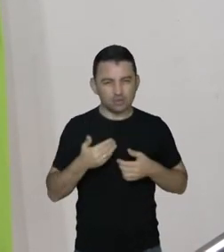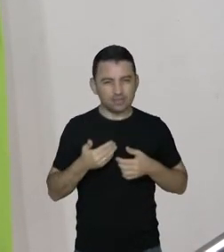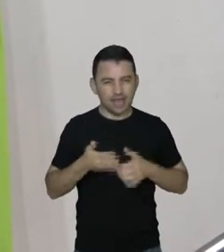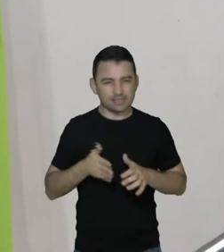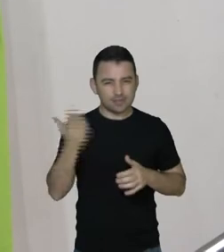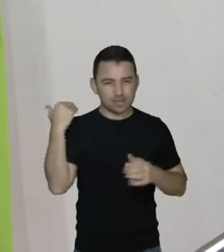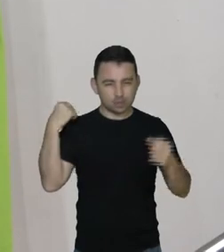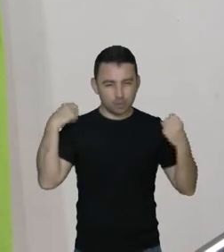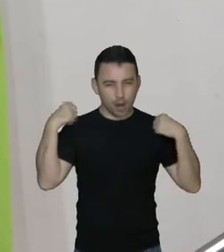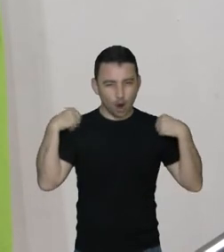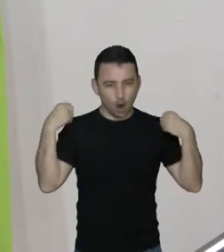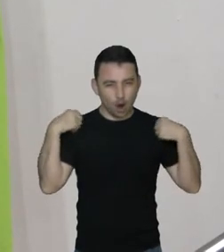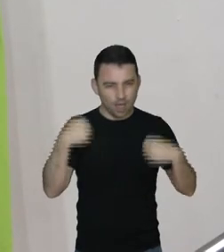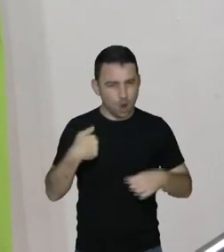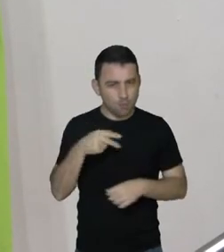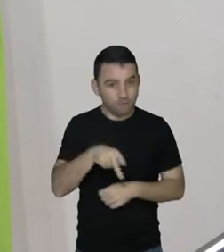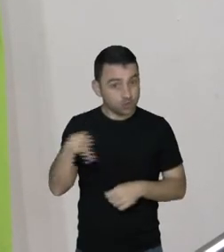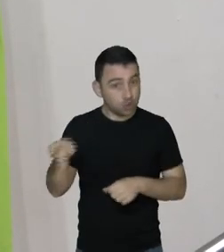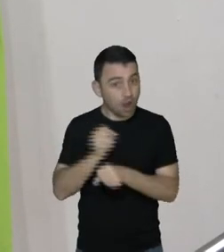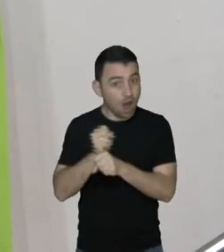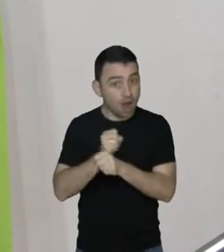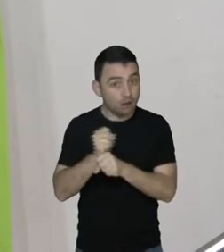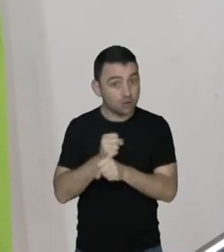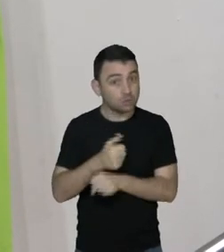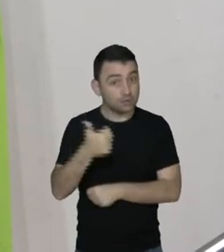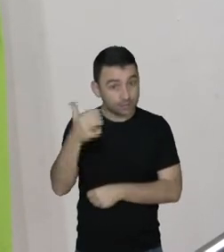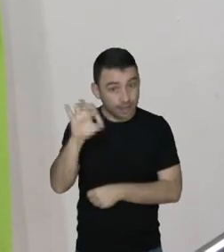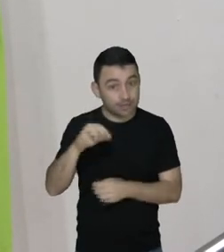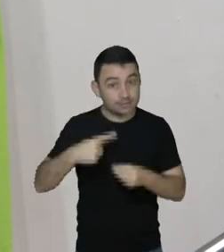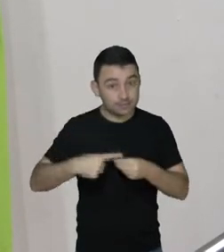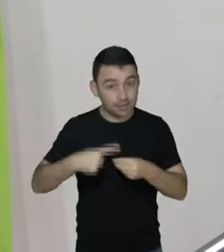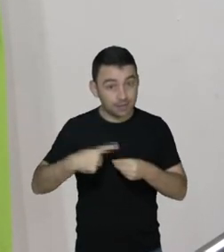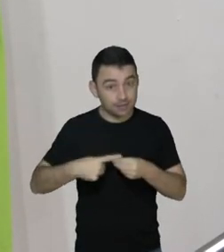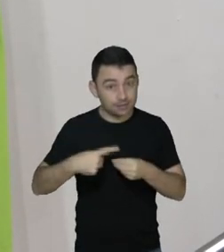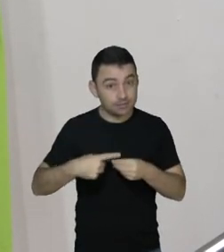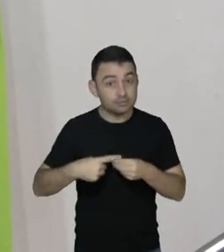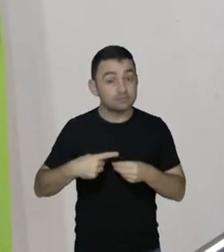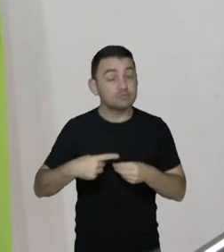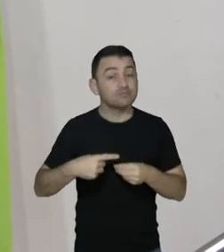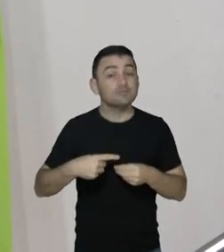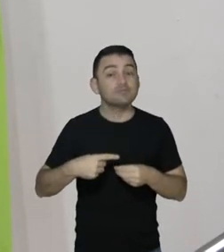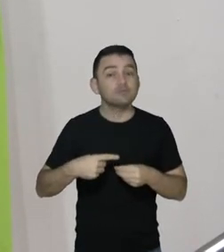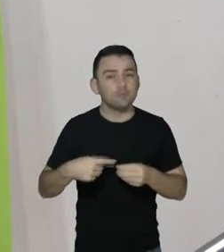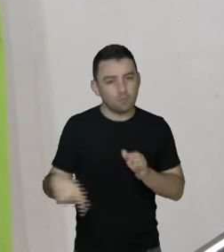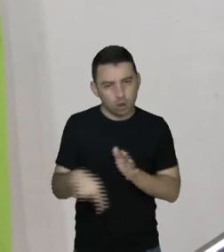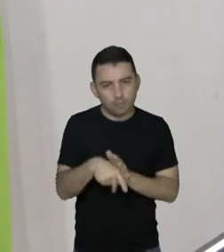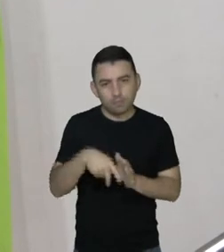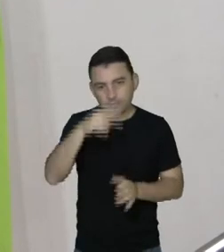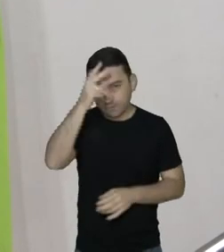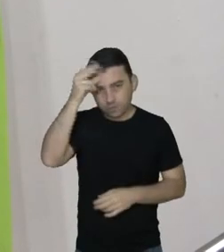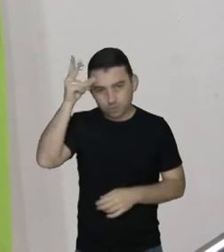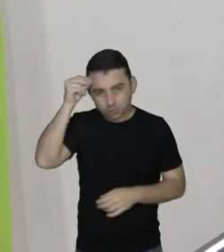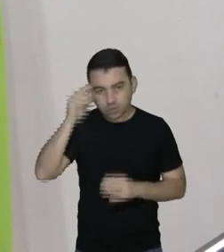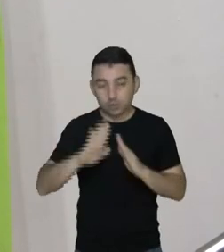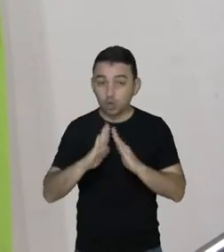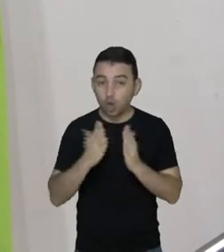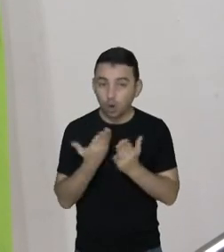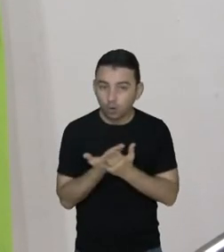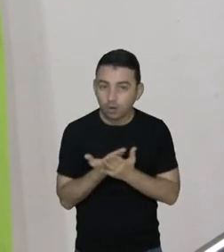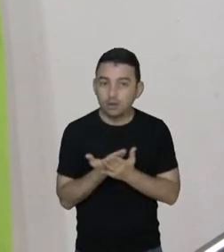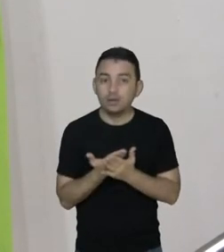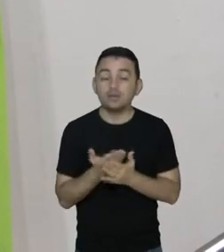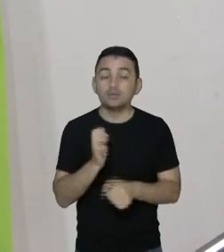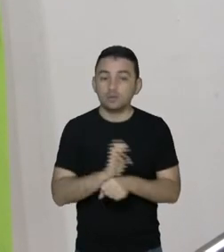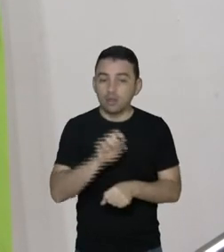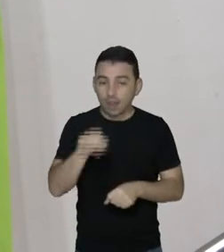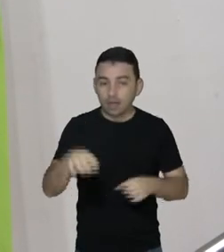Fui professora por 10 anos, eu dei aula no município e no estado, né, através da prefeitura e das escolas estaduais em